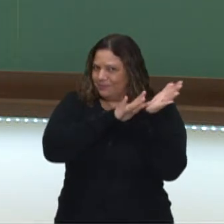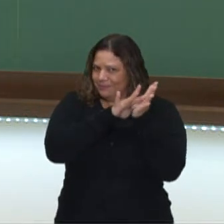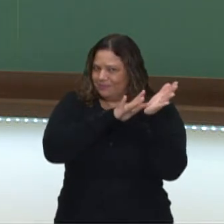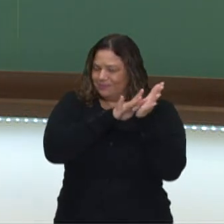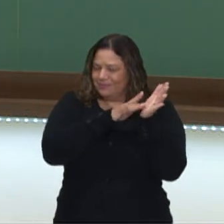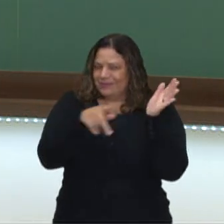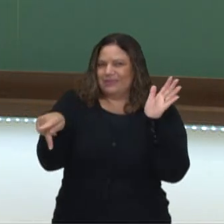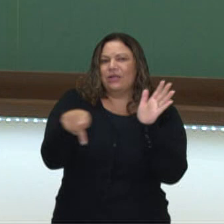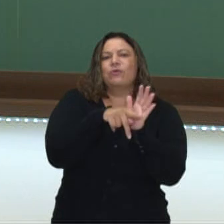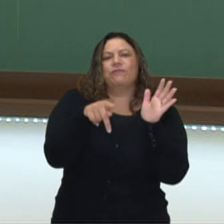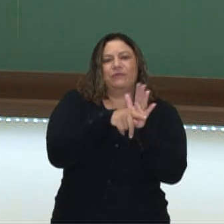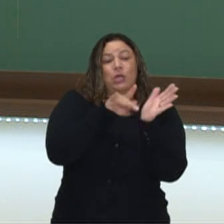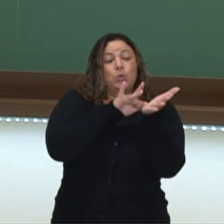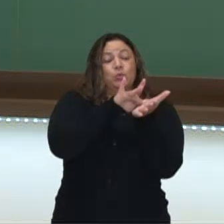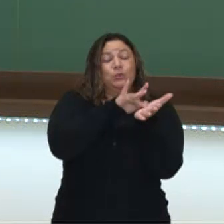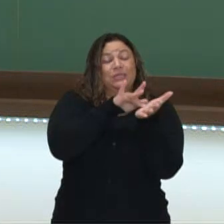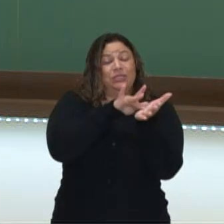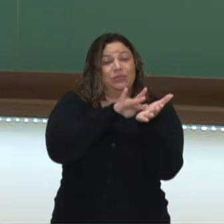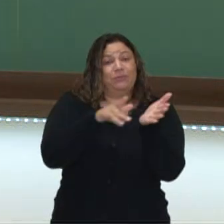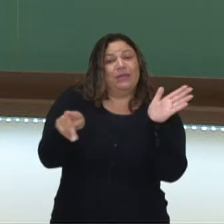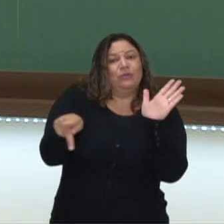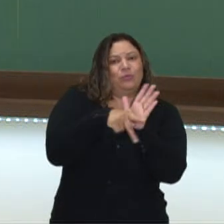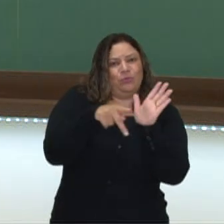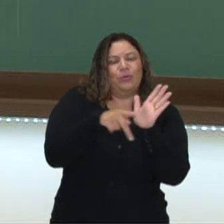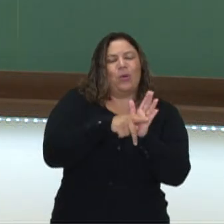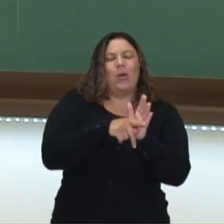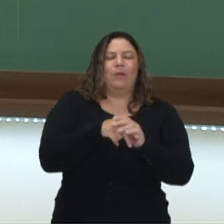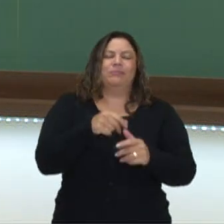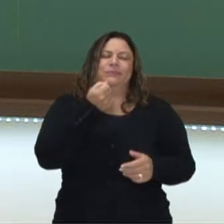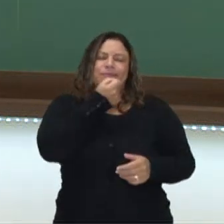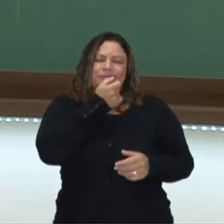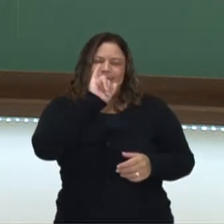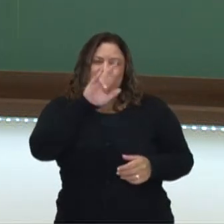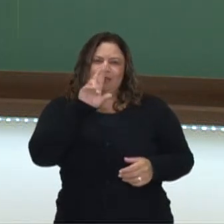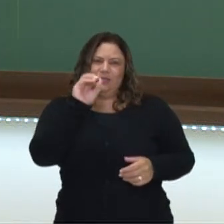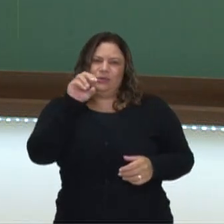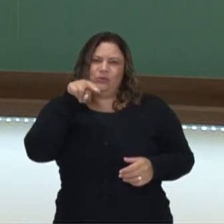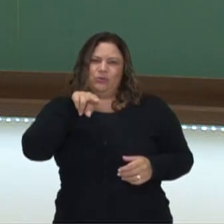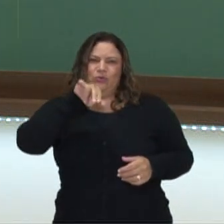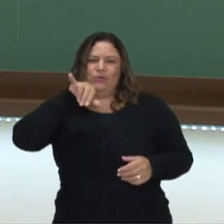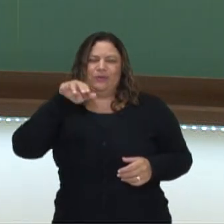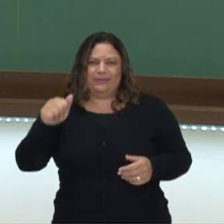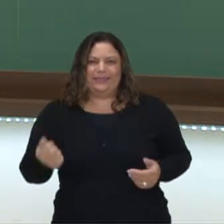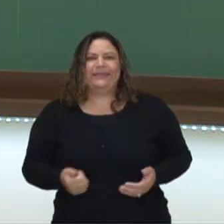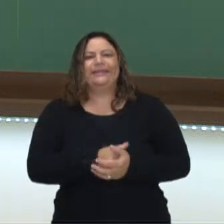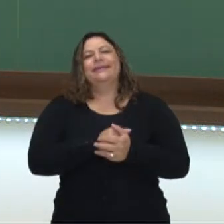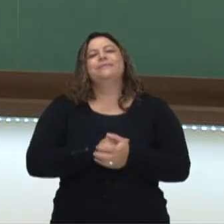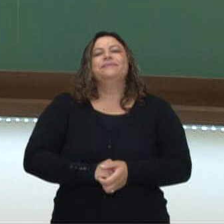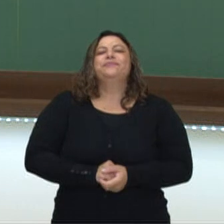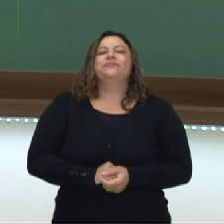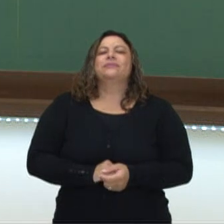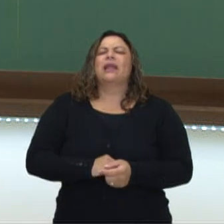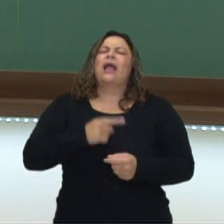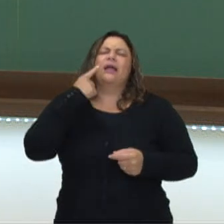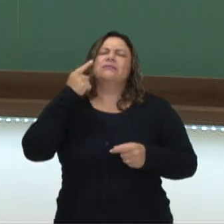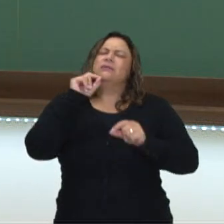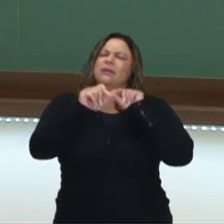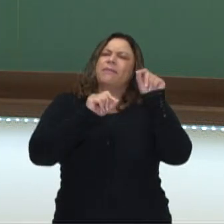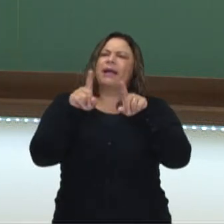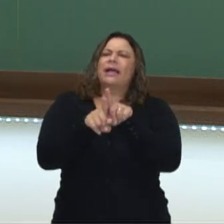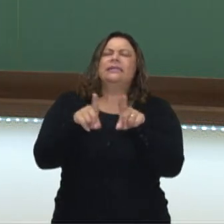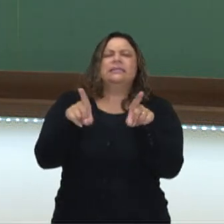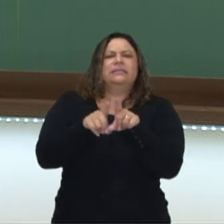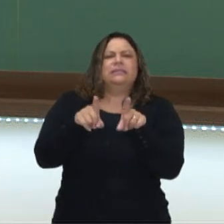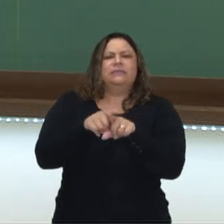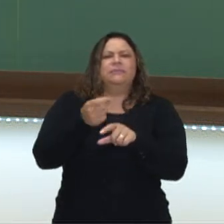próprio da ironia. Trata de um tema contemporâneo, né? E trabalha com fatos do cotidiano.